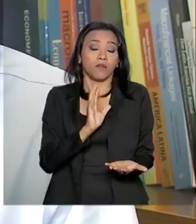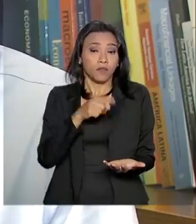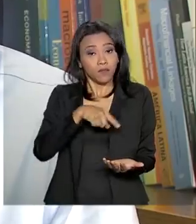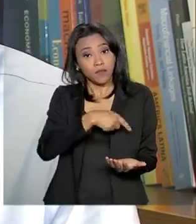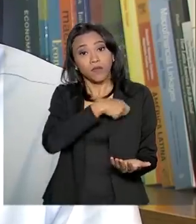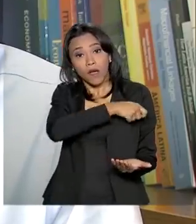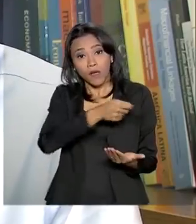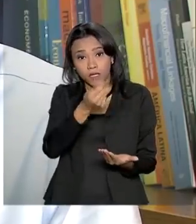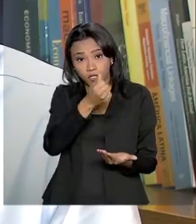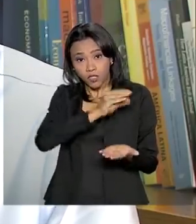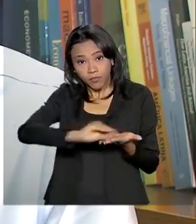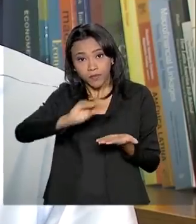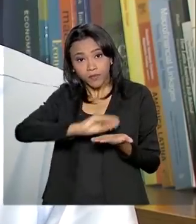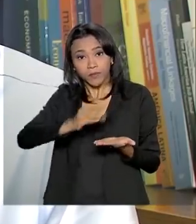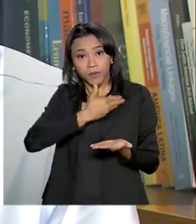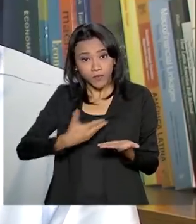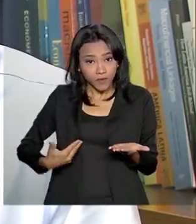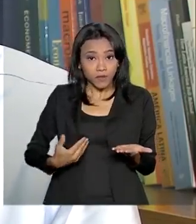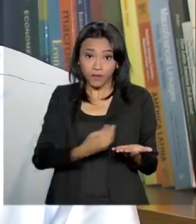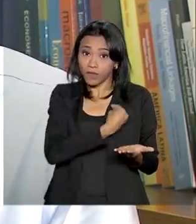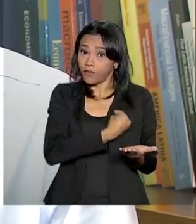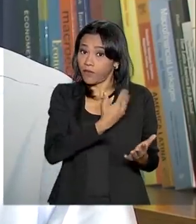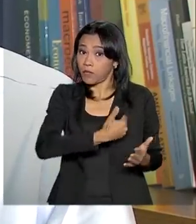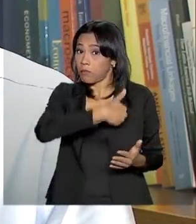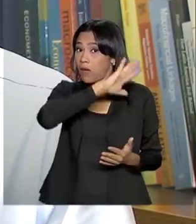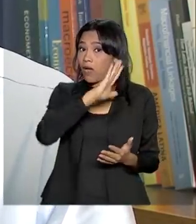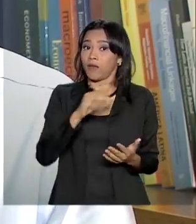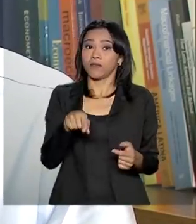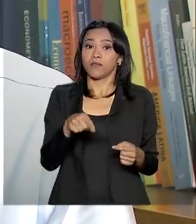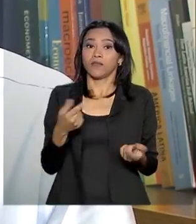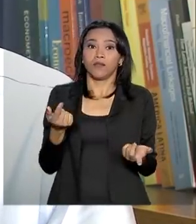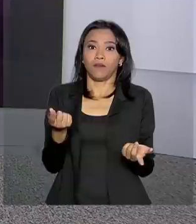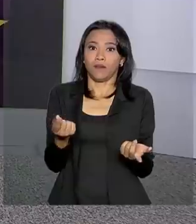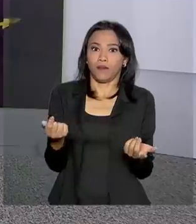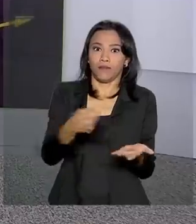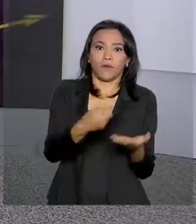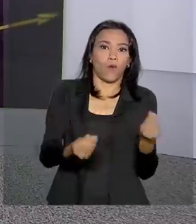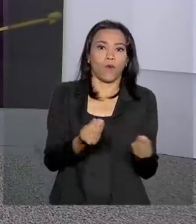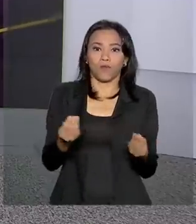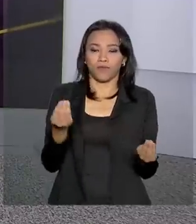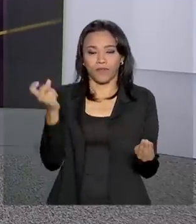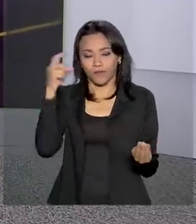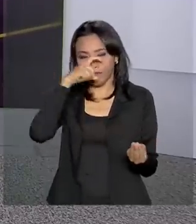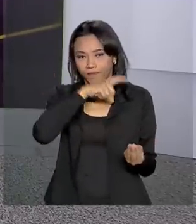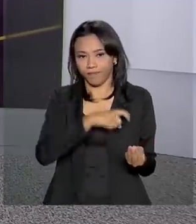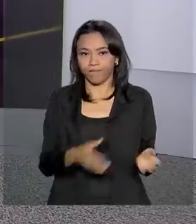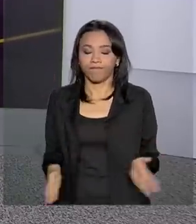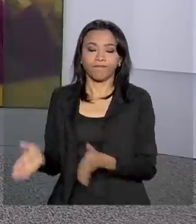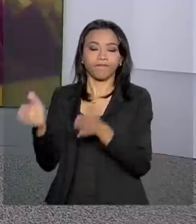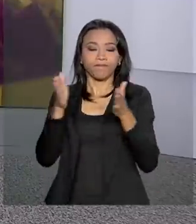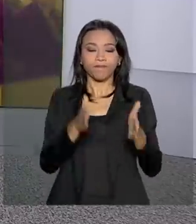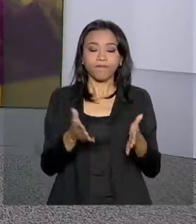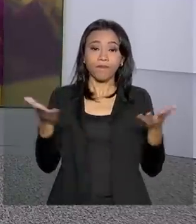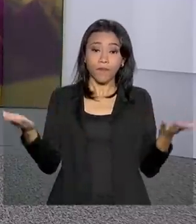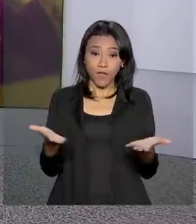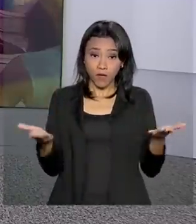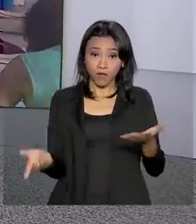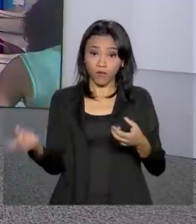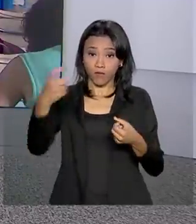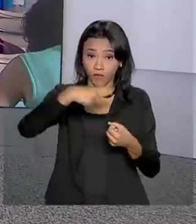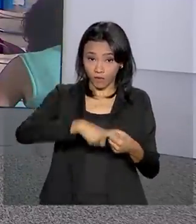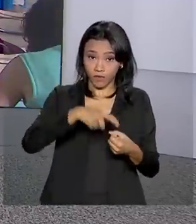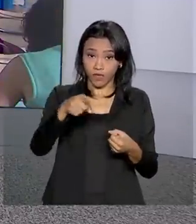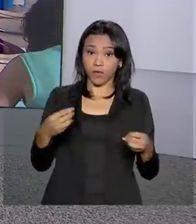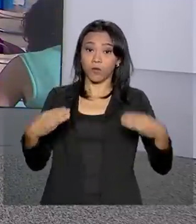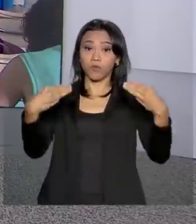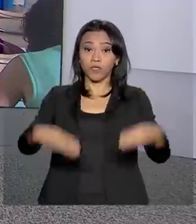contribuindo tanto e está vivendo muito mais do que contribui. Essa conta não fecha no tempo. Bom, e nós vamos voltar agora ao Ministério da Economia, onde